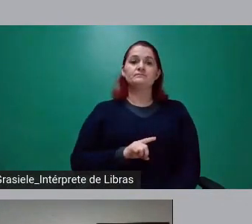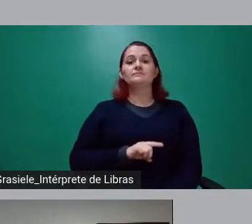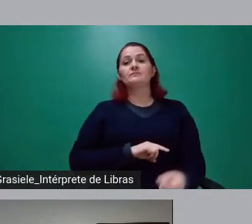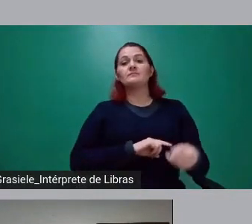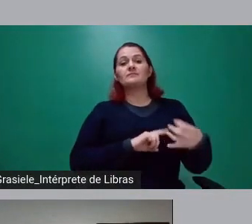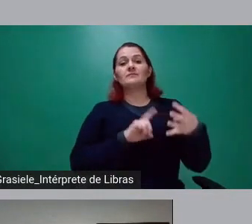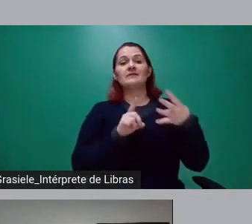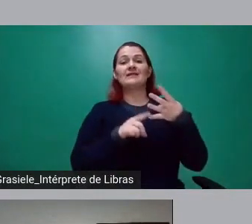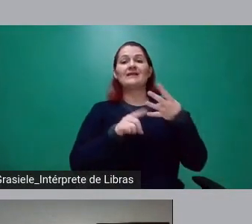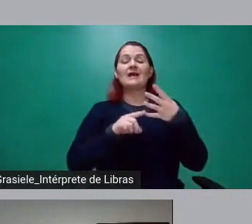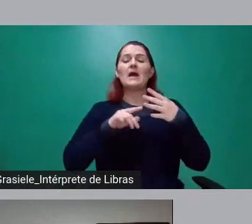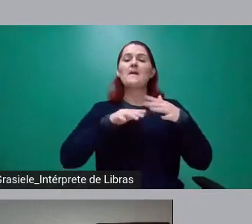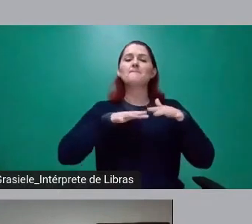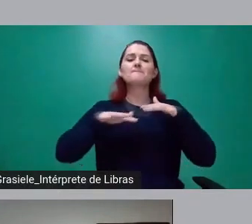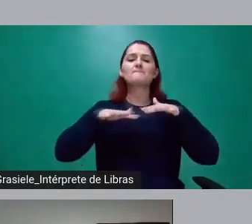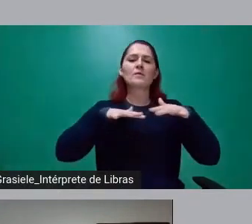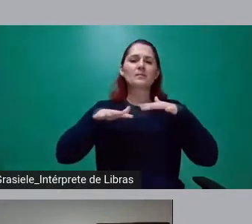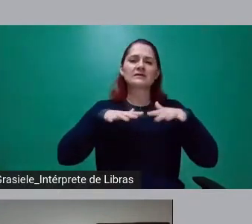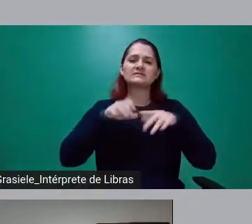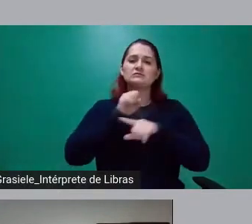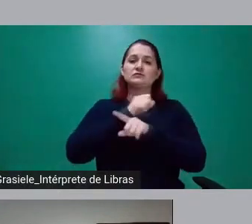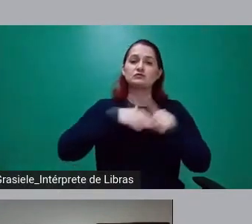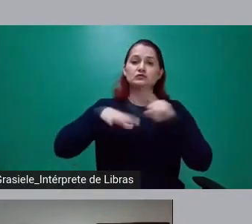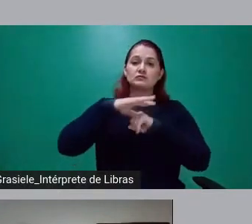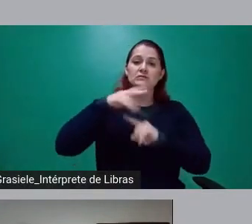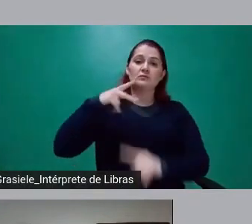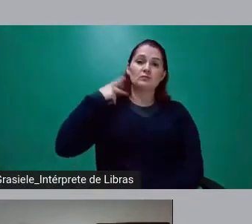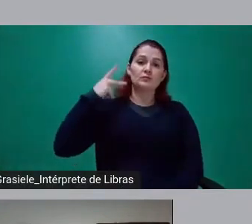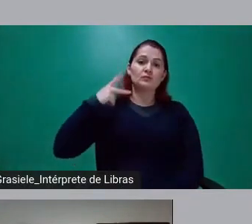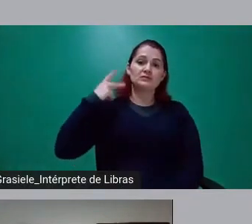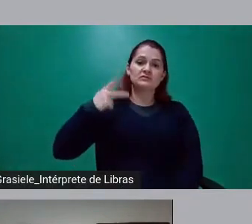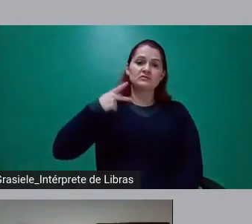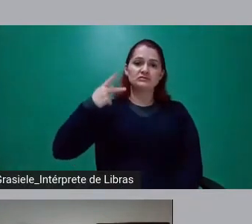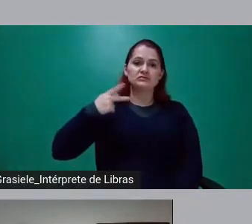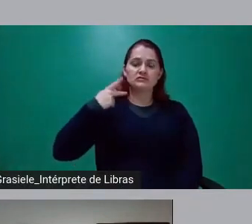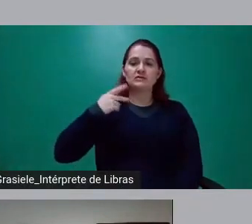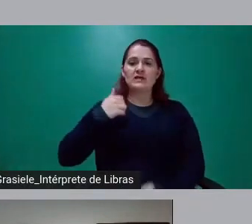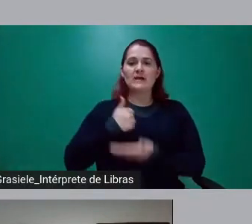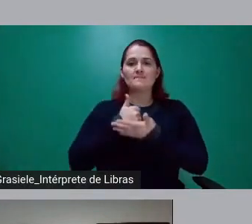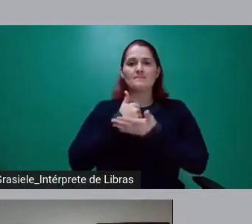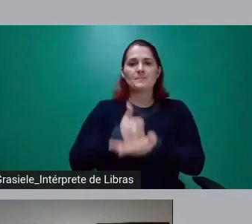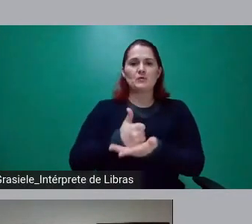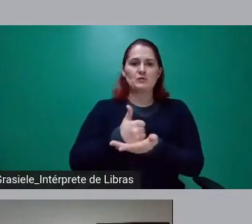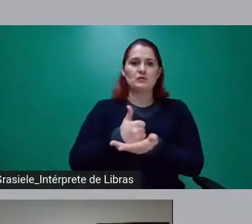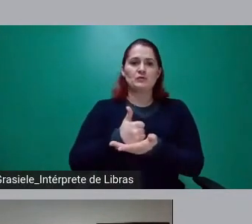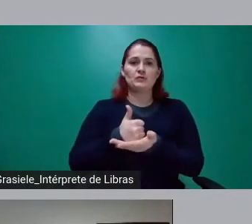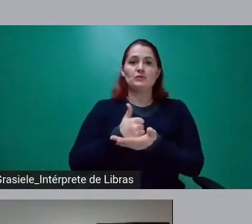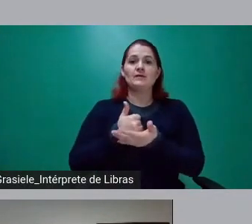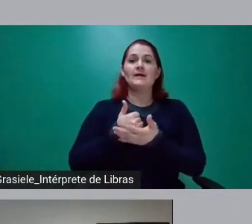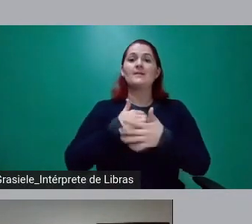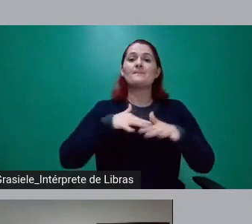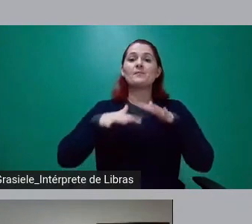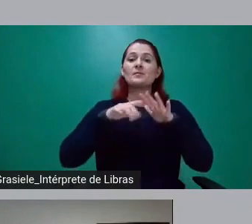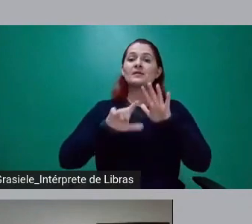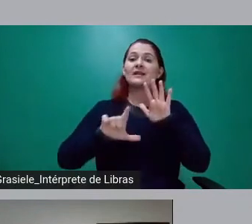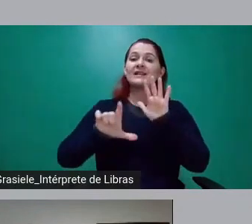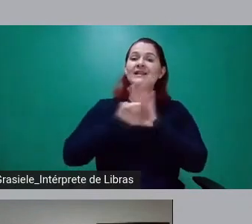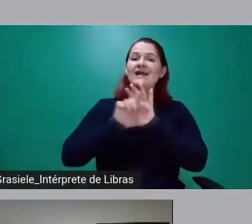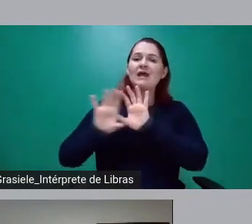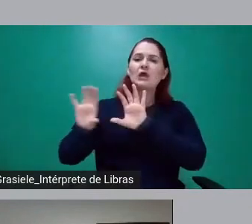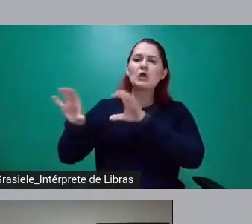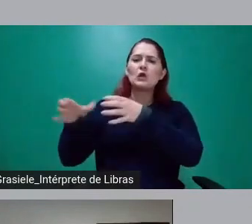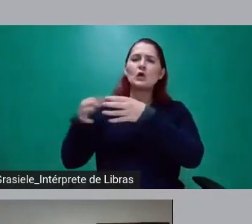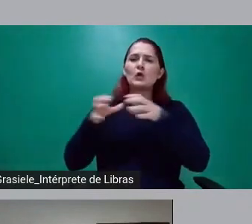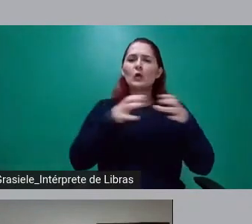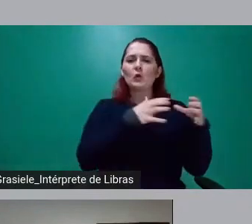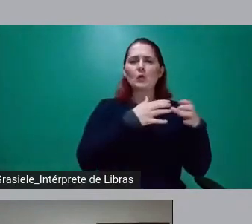mobilização social política de apoio, mobilização legal de grupos e